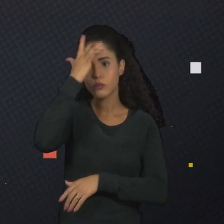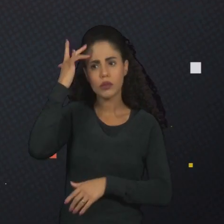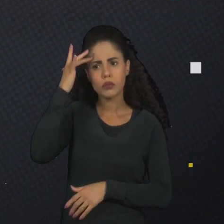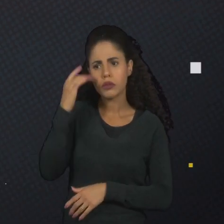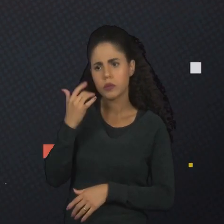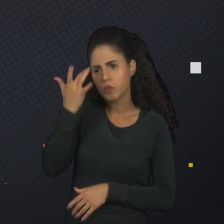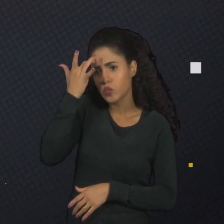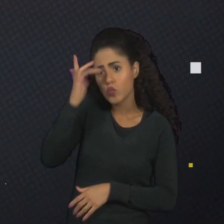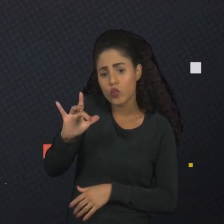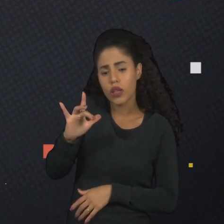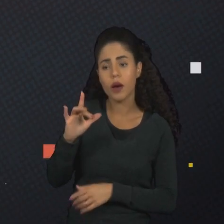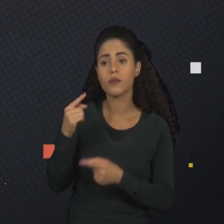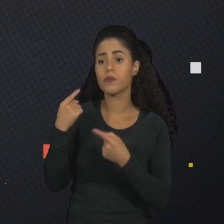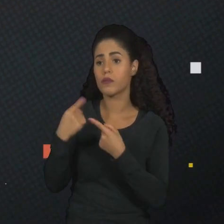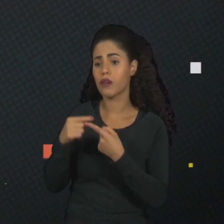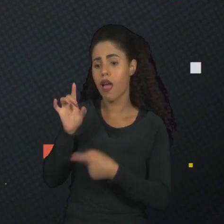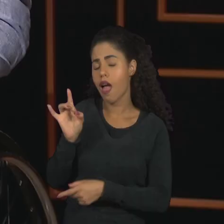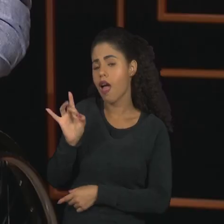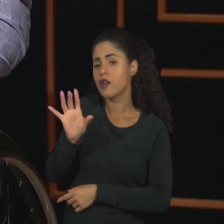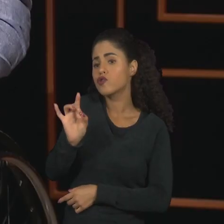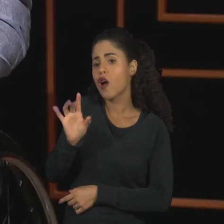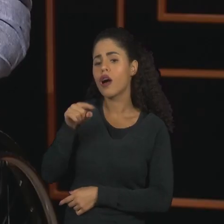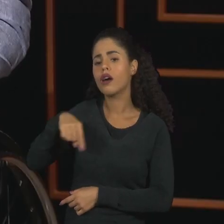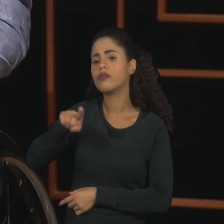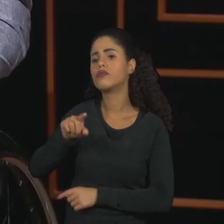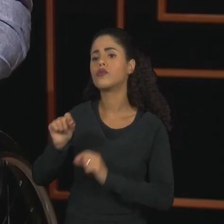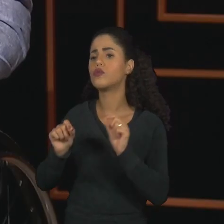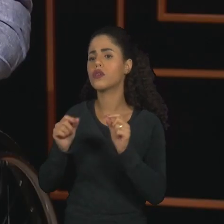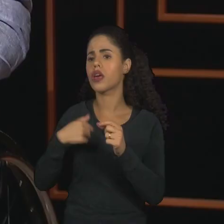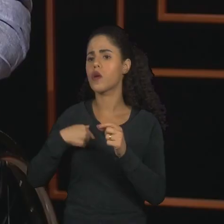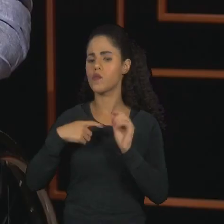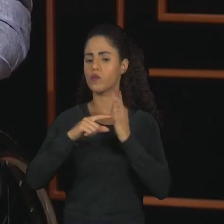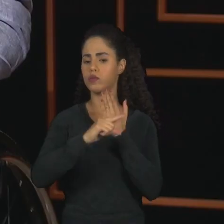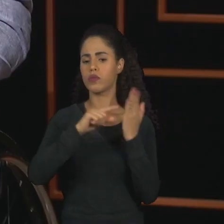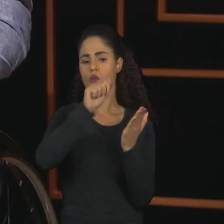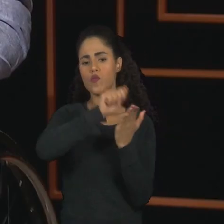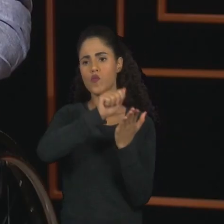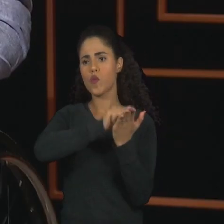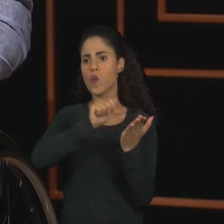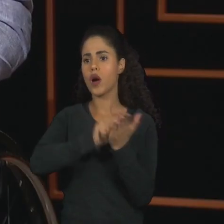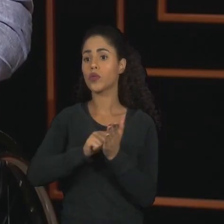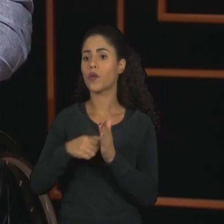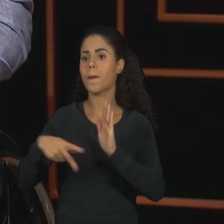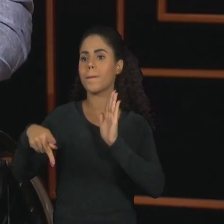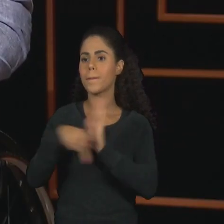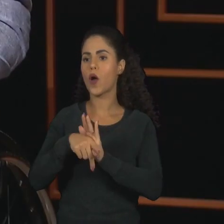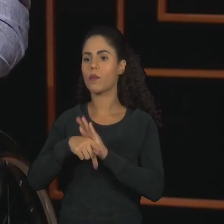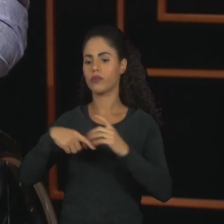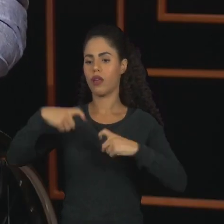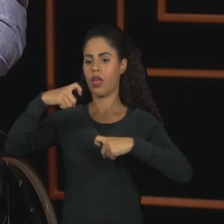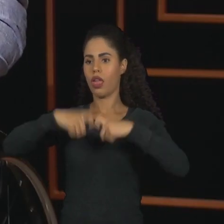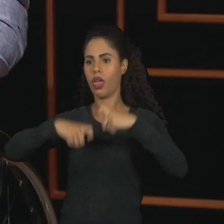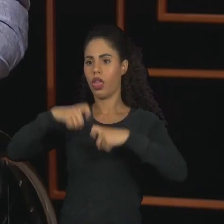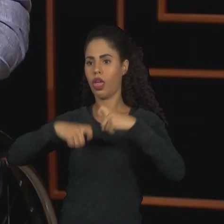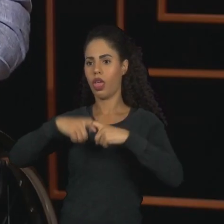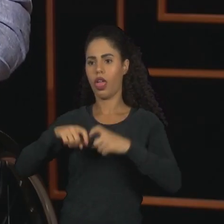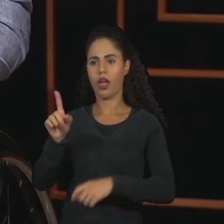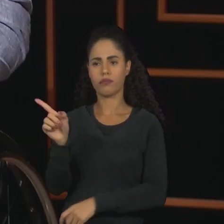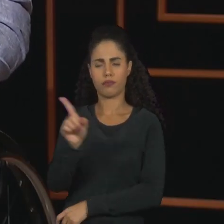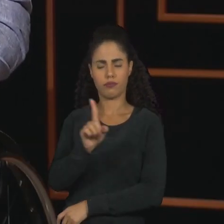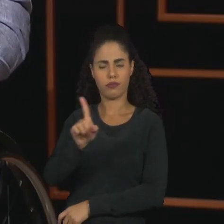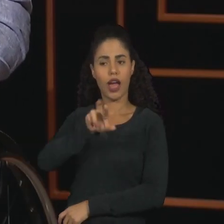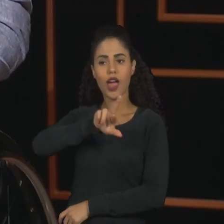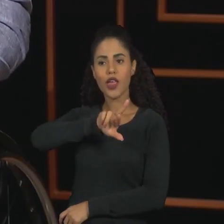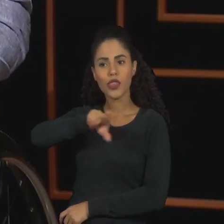ache que era um autor pornográfico, ele era